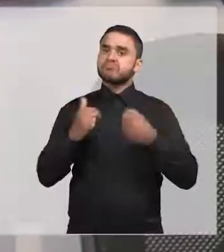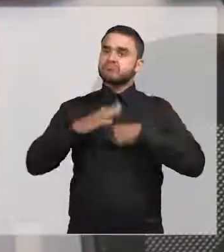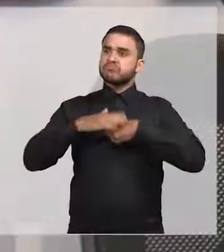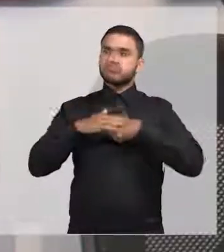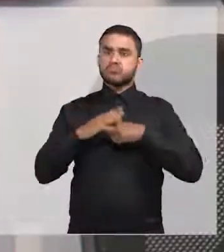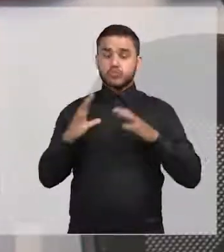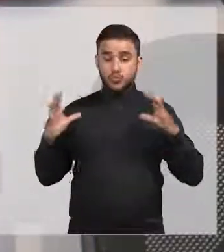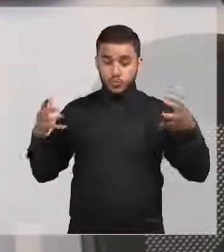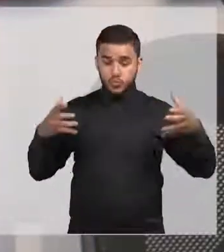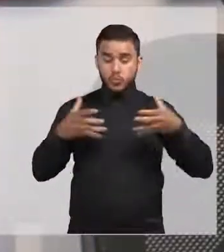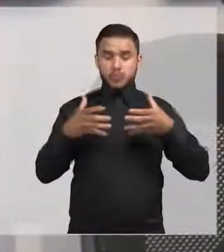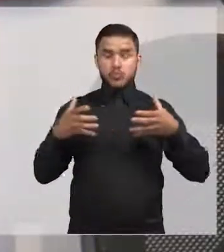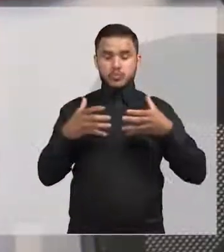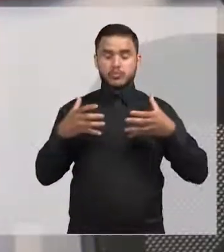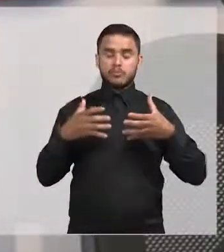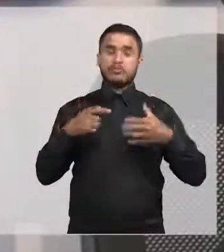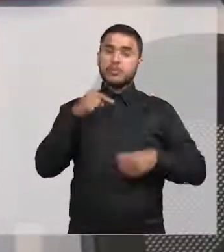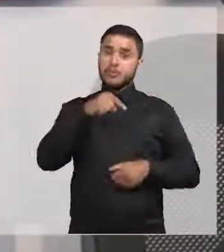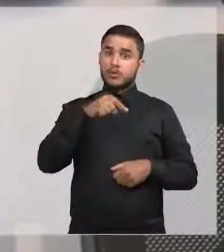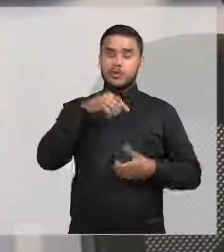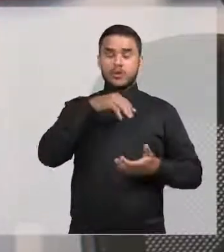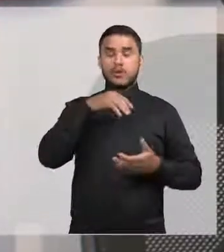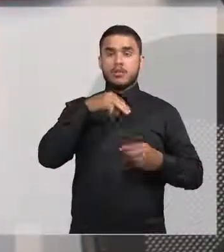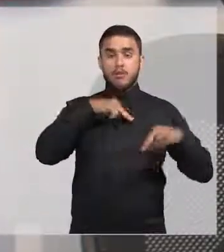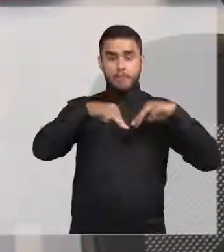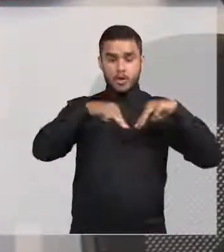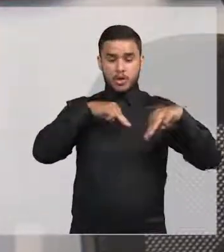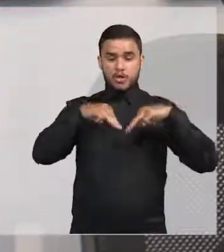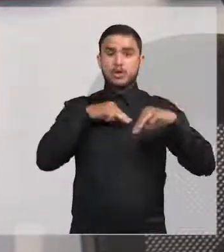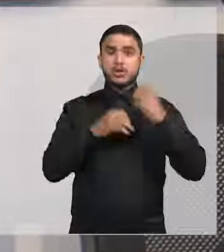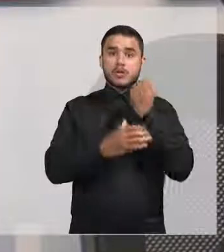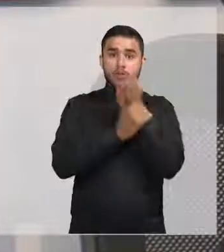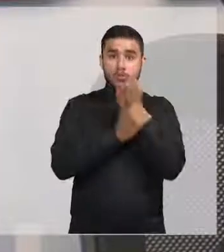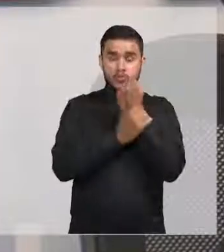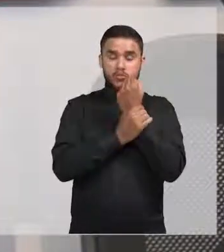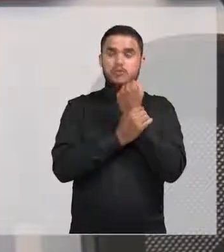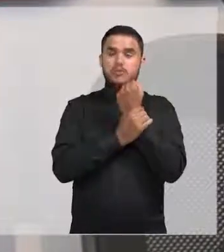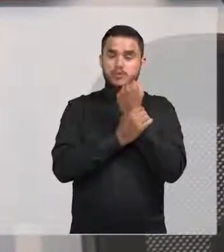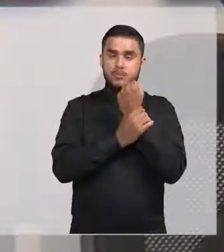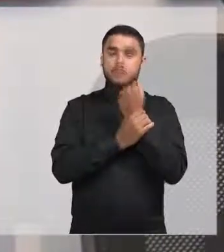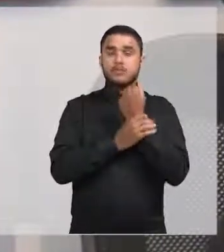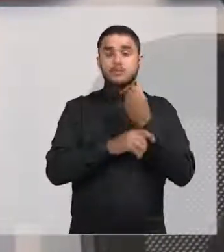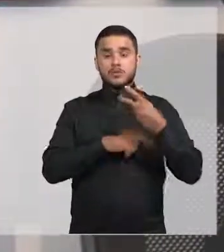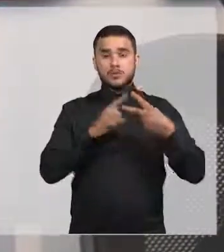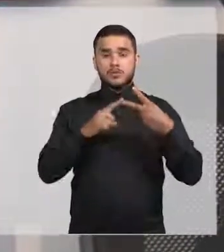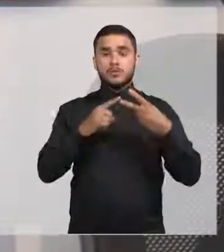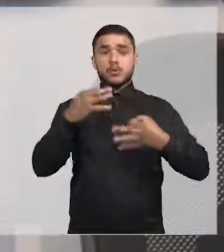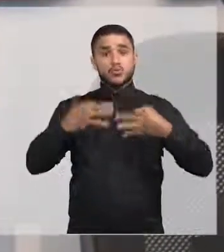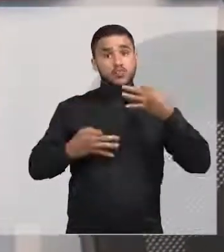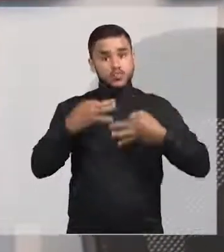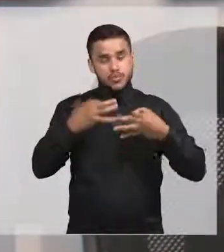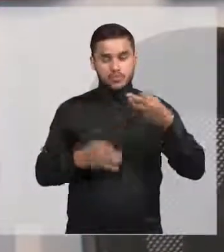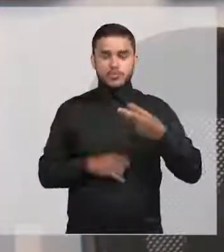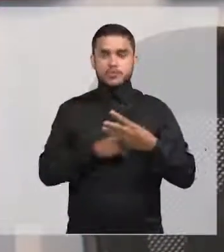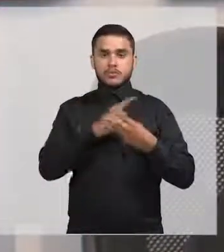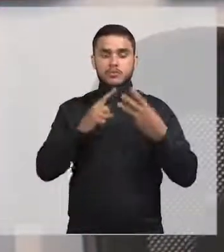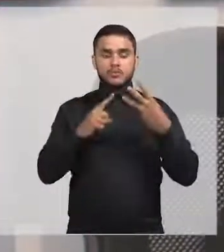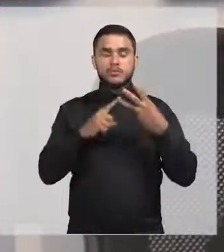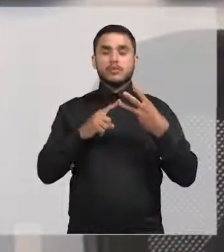tudo, eu vou fazer uma afirmação aqui que vai parecer inusitado. Quem fez esse desenho aí foi o próprio